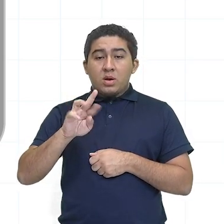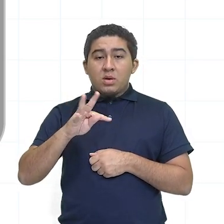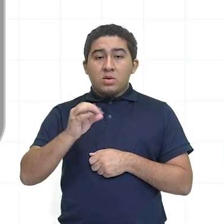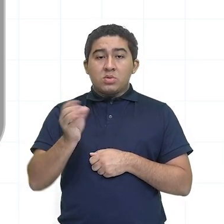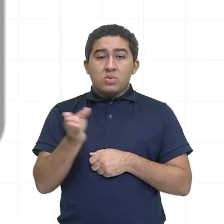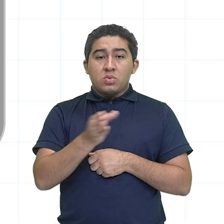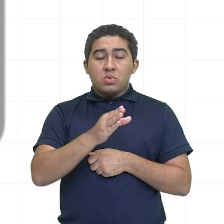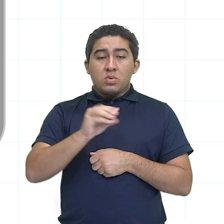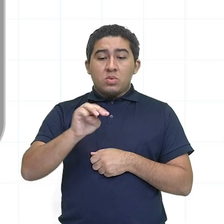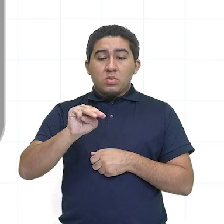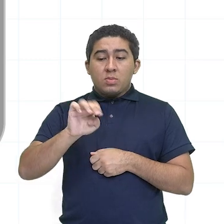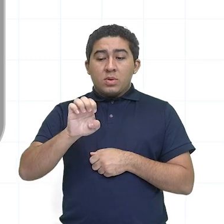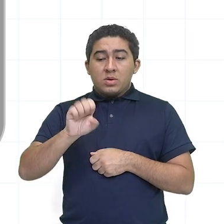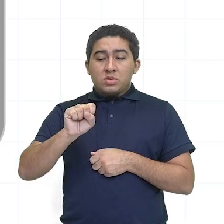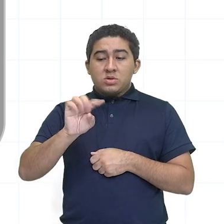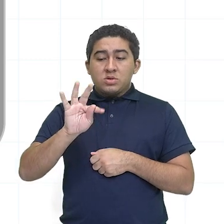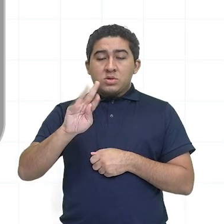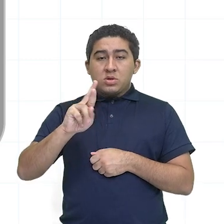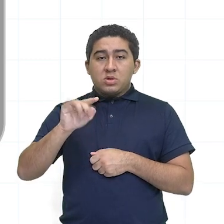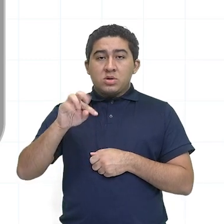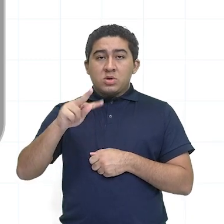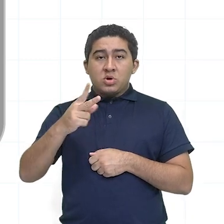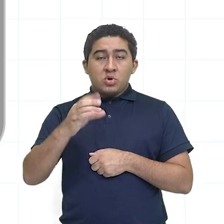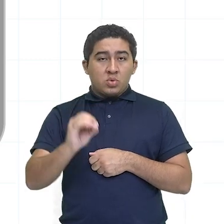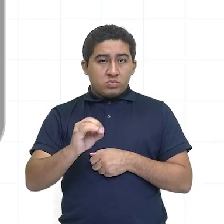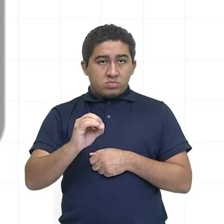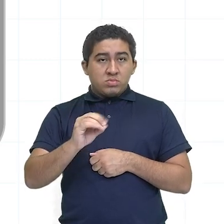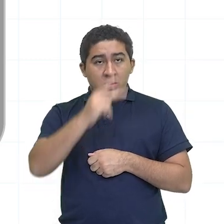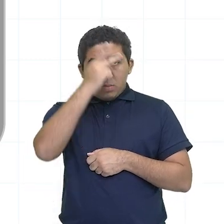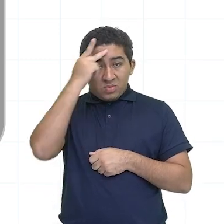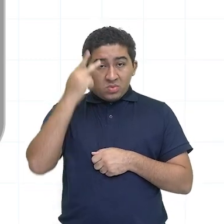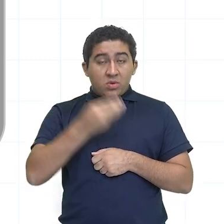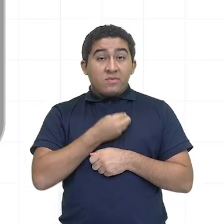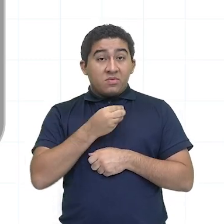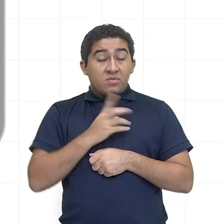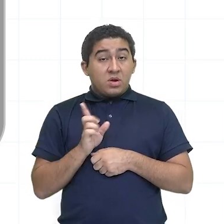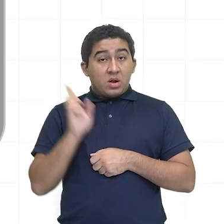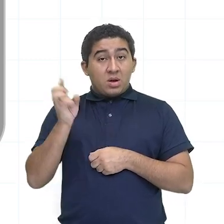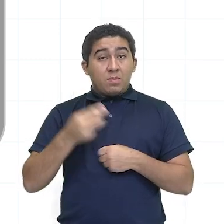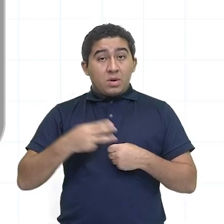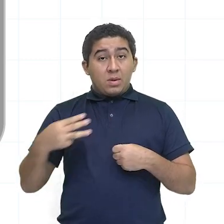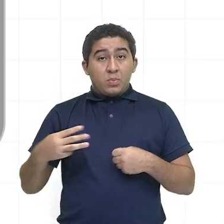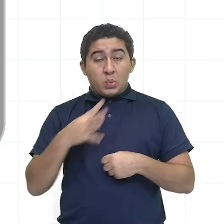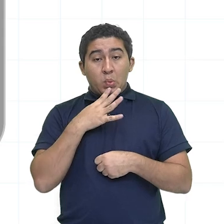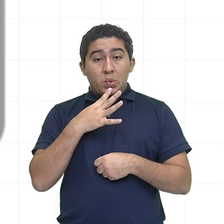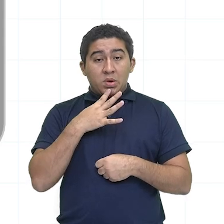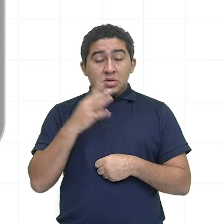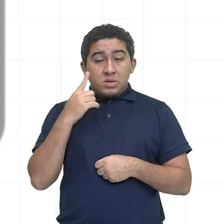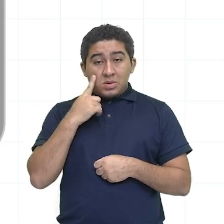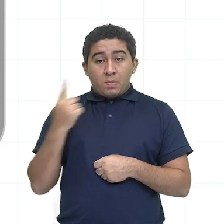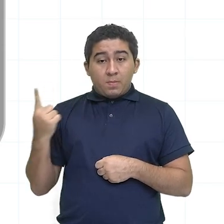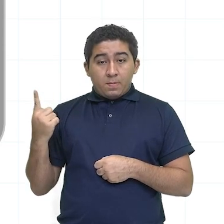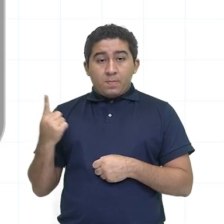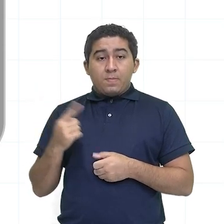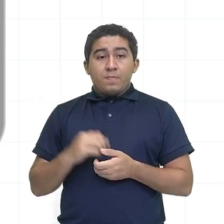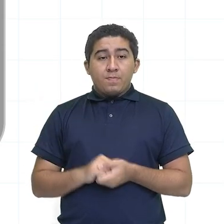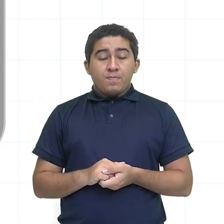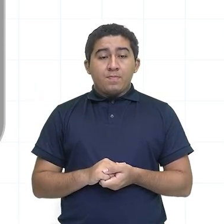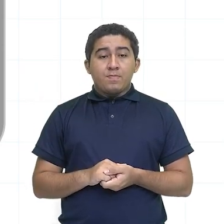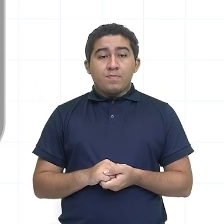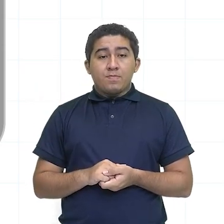certeza conhece esse estádio. Então, nós temos aqui a possibilidade de utilizar as